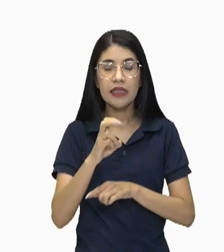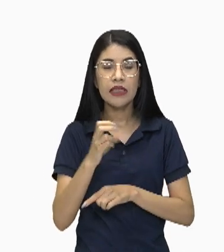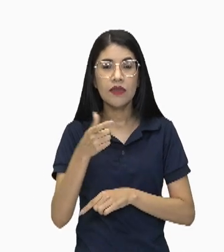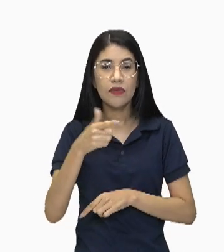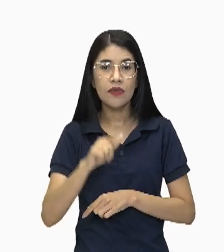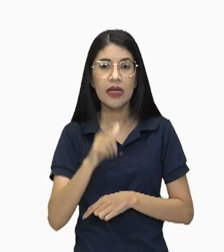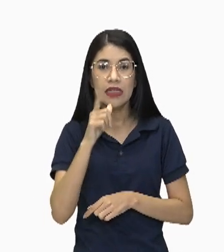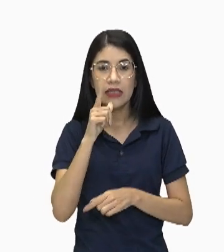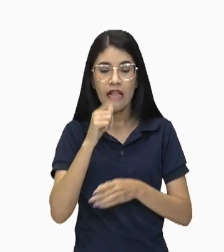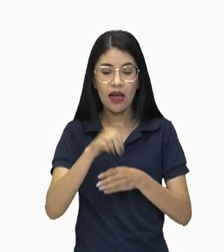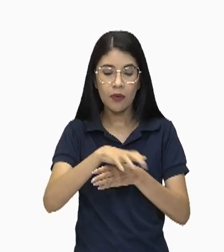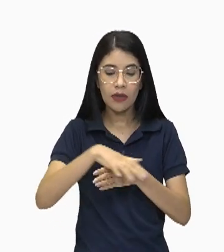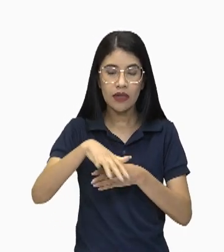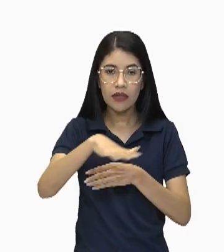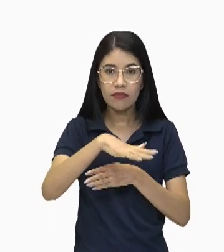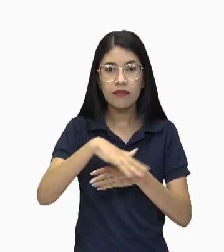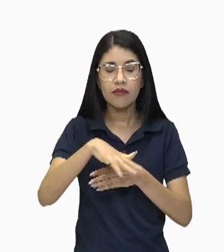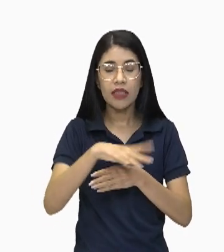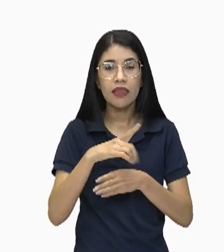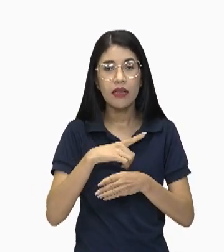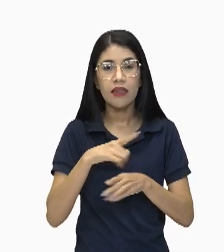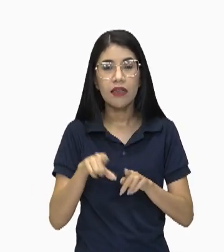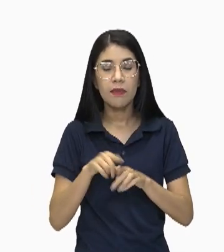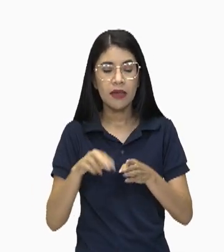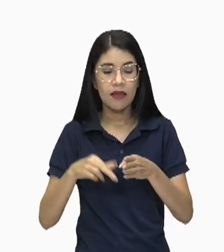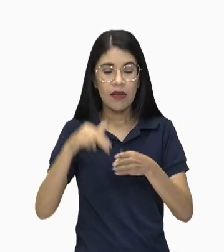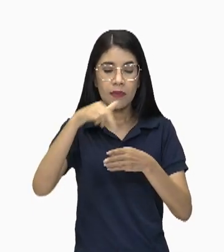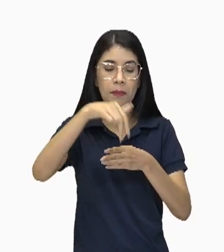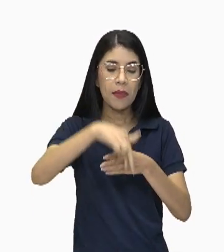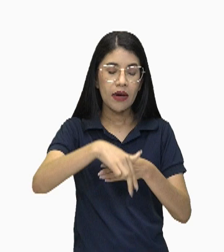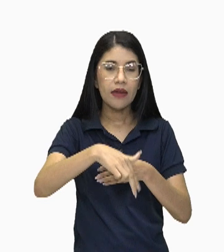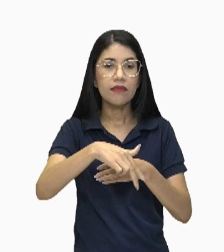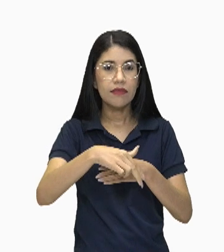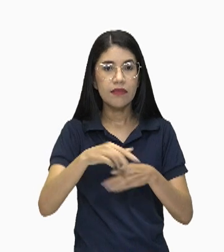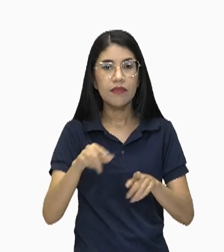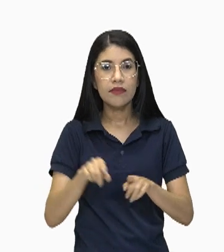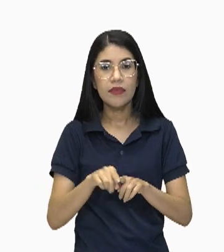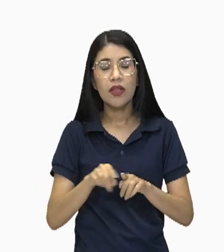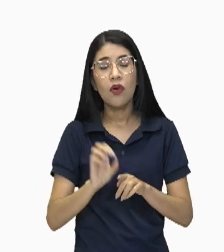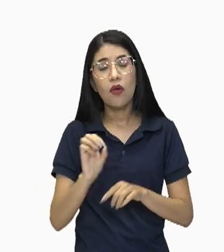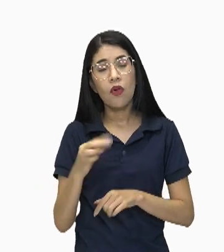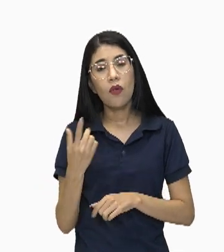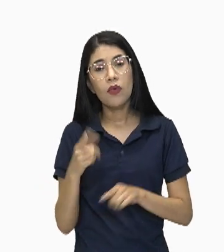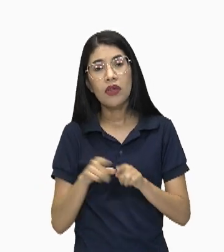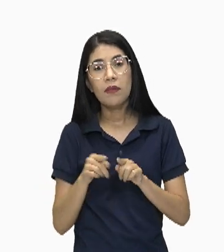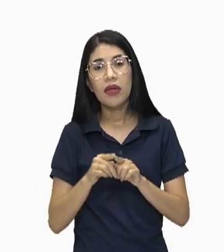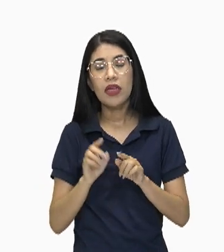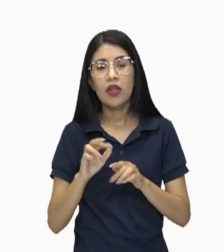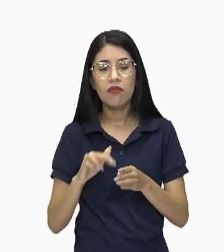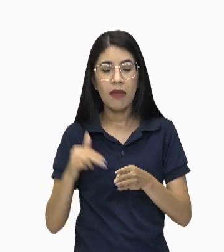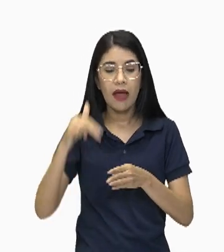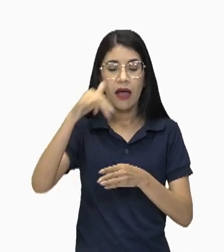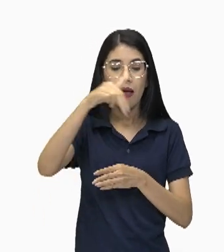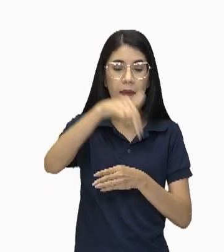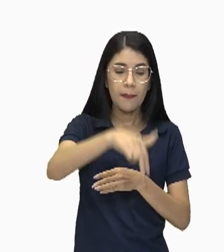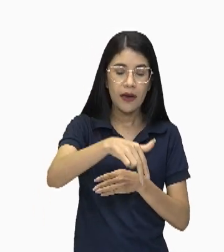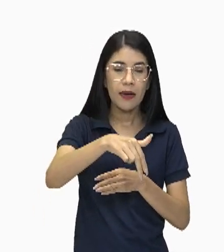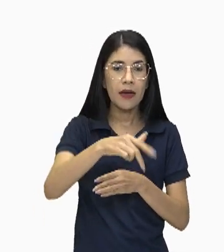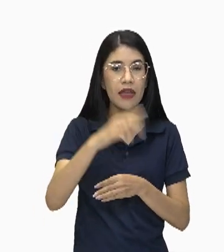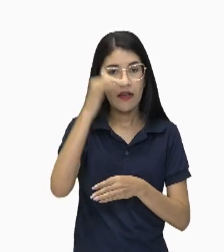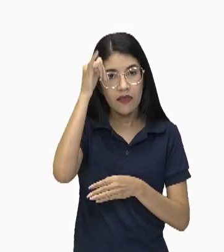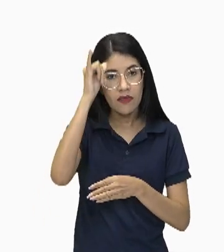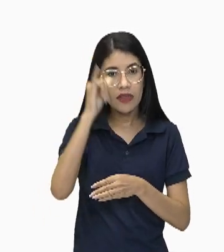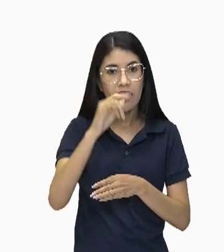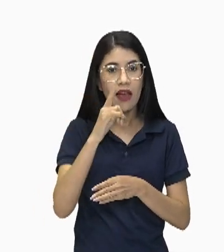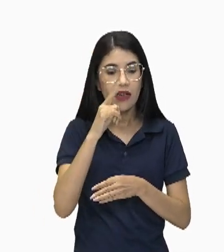o fosso, né, que é basicamente um tanque ali com um pouco de água, onde ele ou salta muito longe para tentar não cair tanto na água,